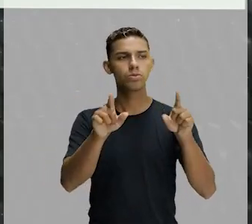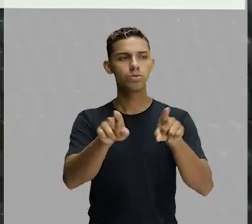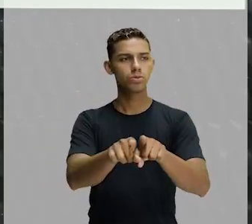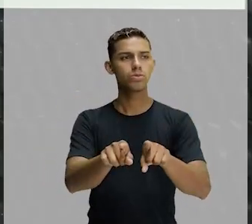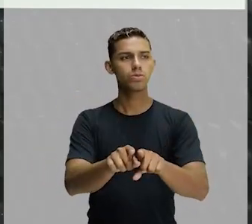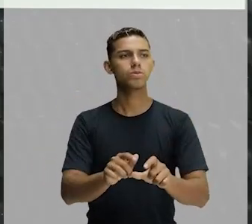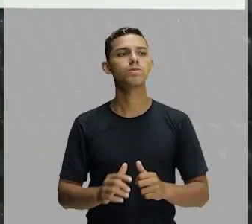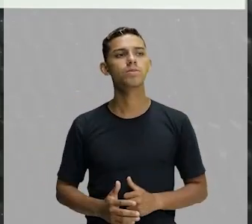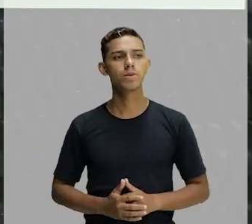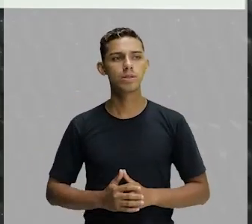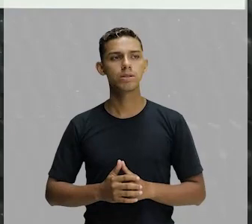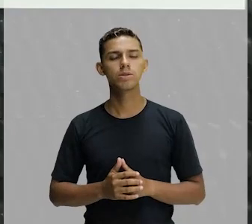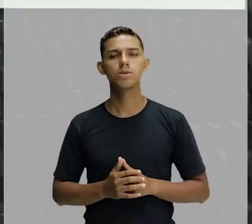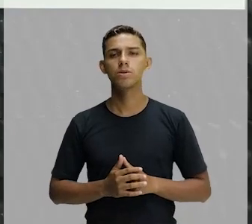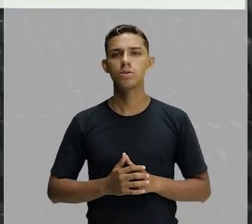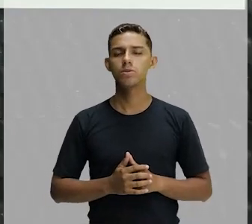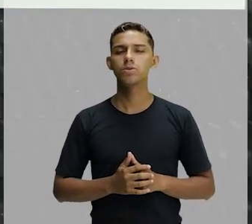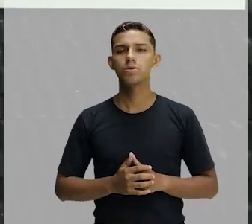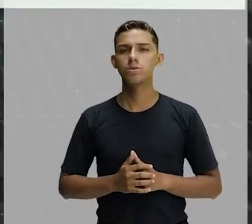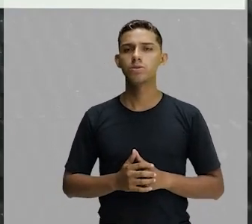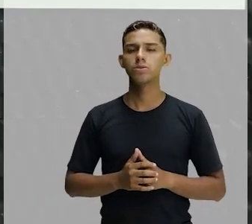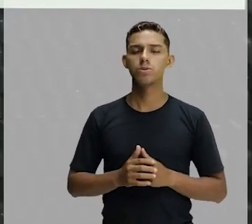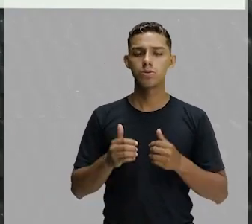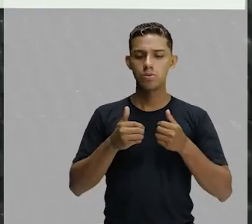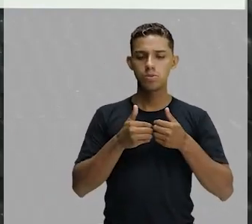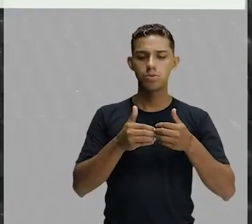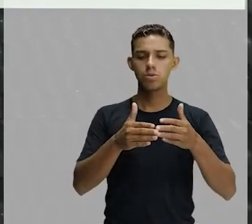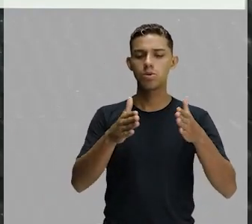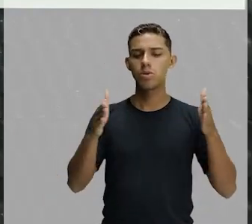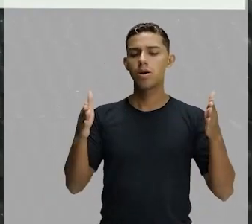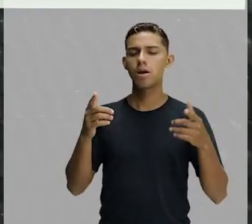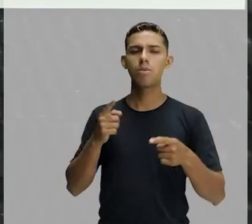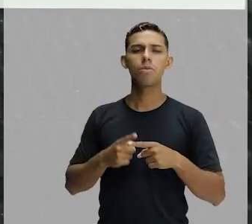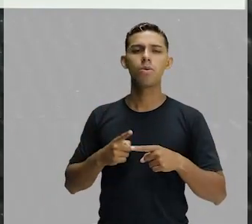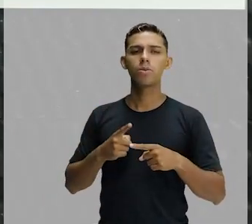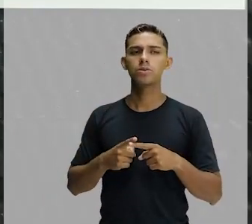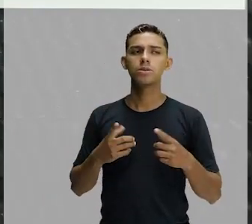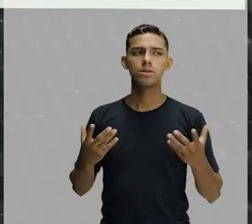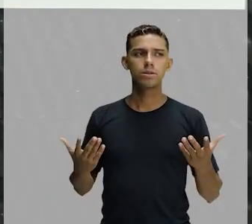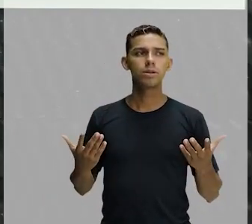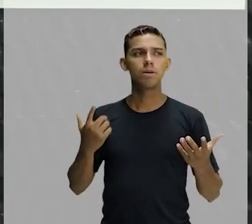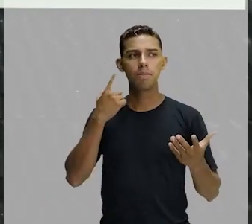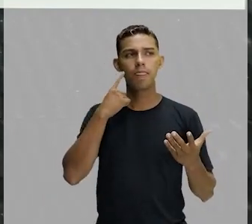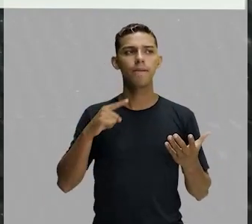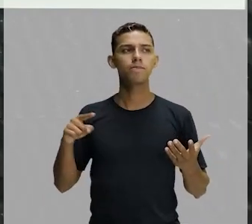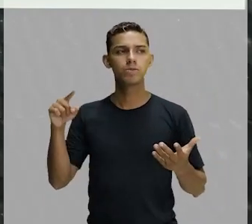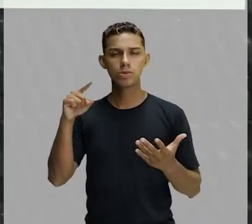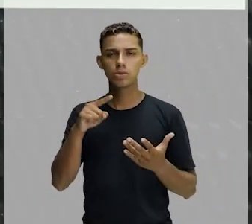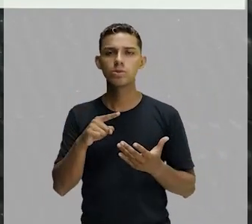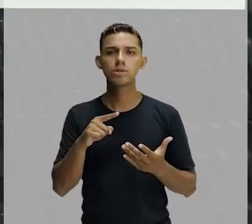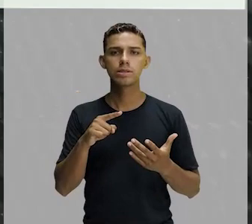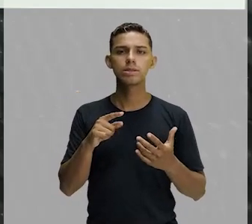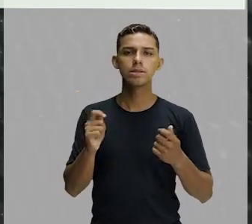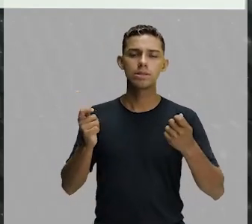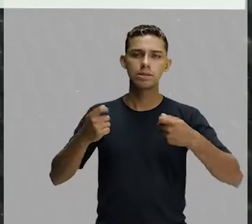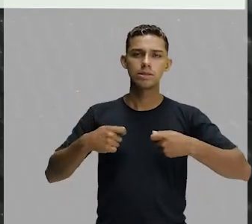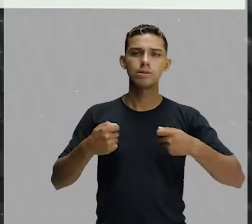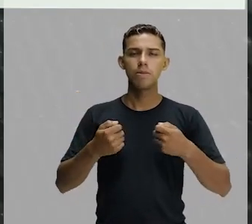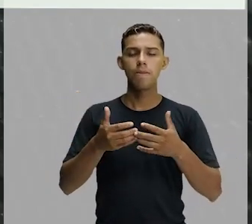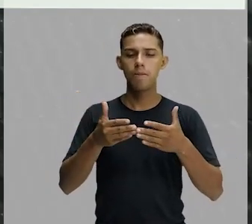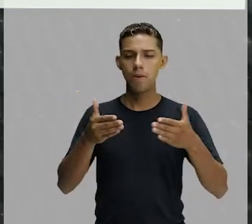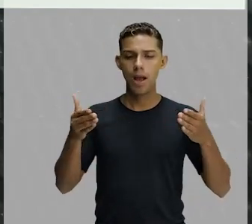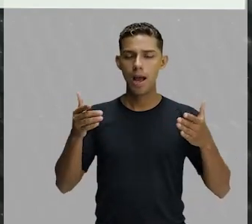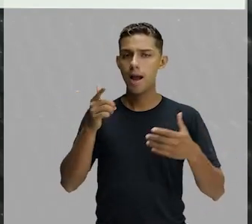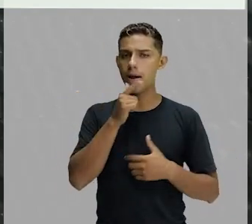vai acontecer? Os estômatos vão se abrir. Por quê? As células que formam o estômato, quando tem